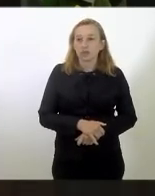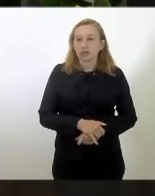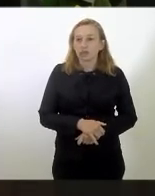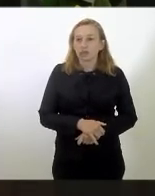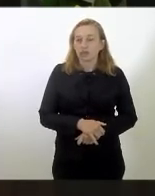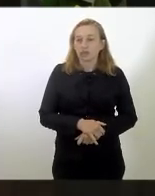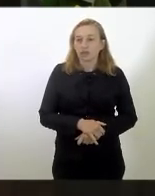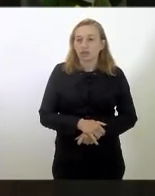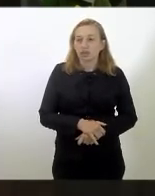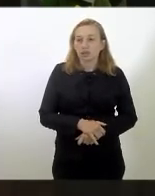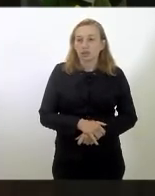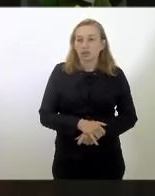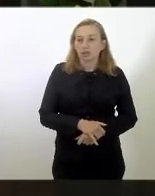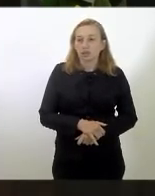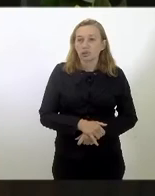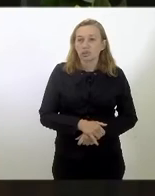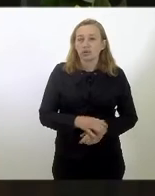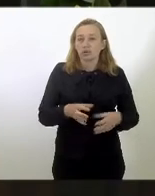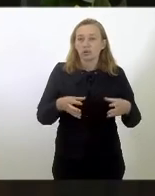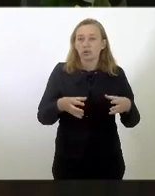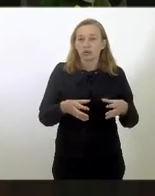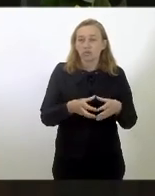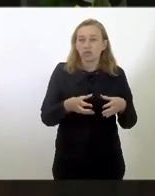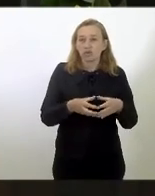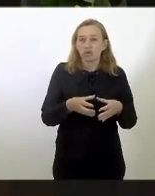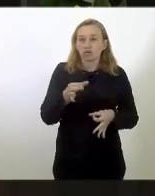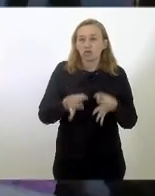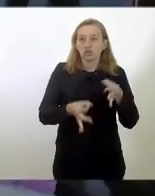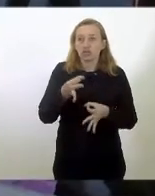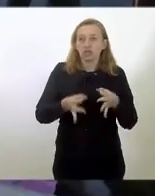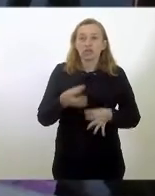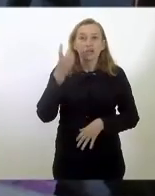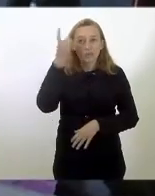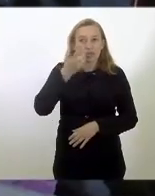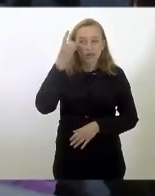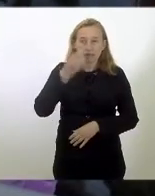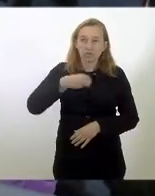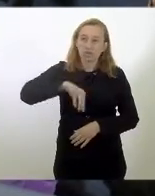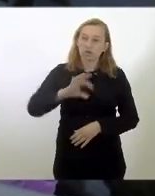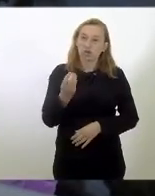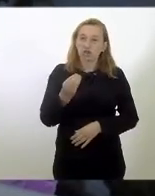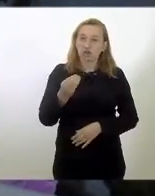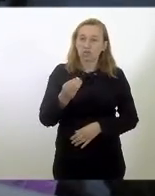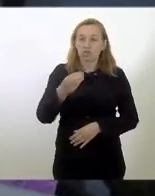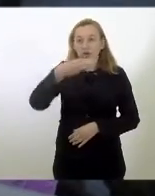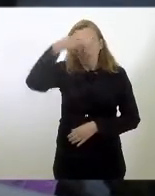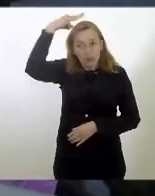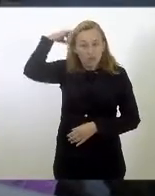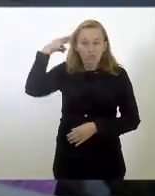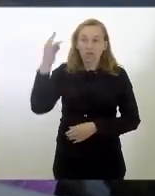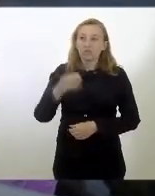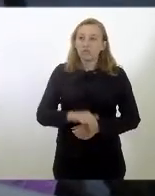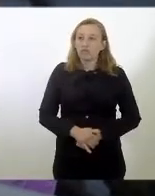Para emitir parecer pela Comissão de Constituição e Justiça, deputado Márcio Pacheco. Sim, senhor presidente.